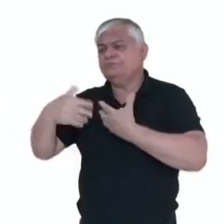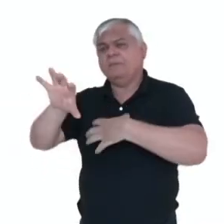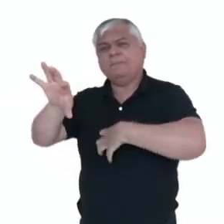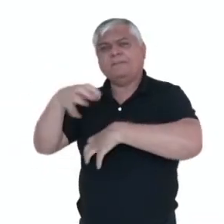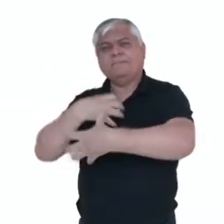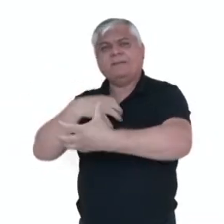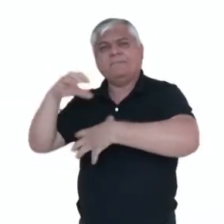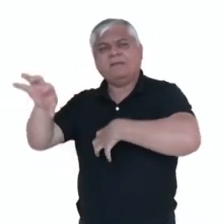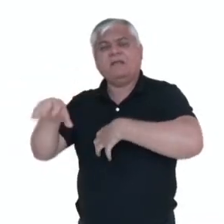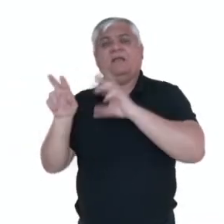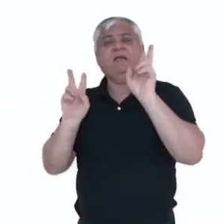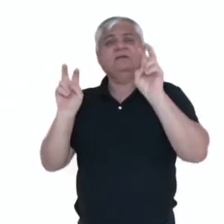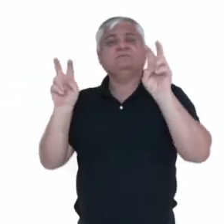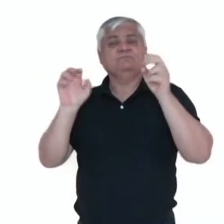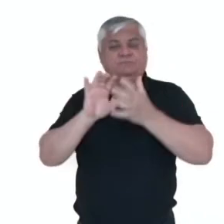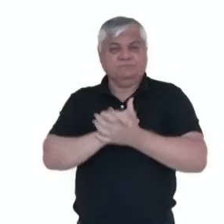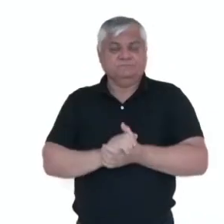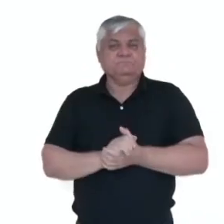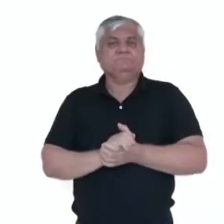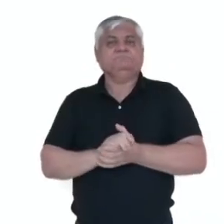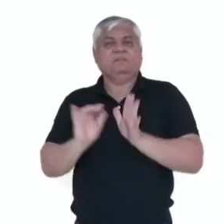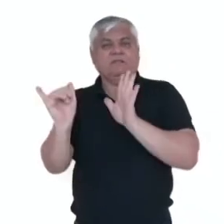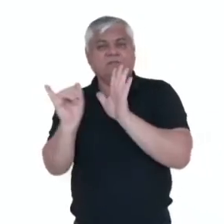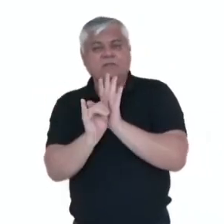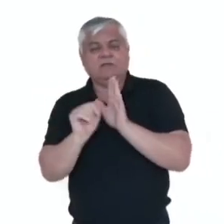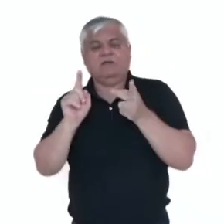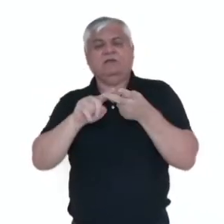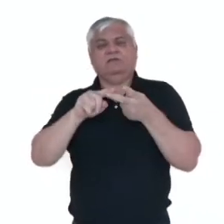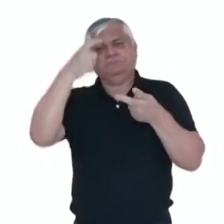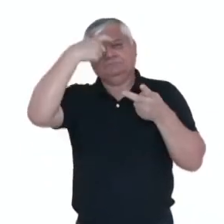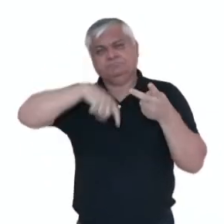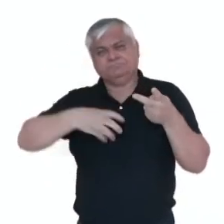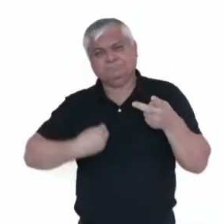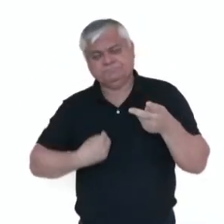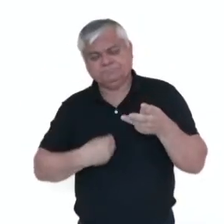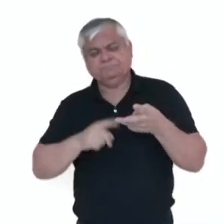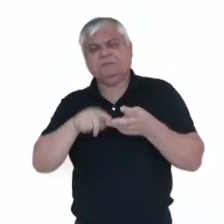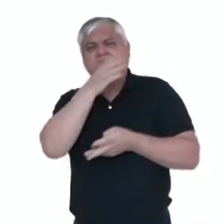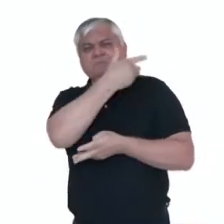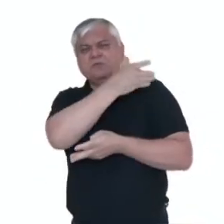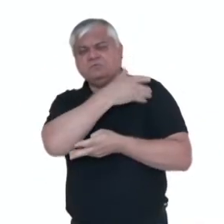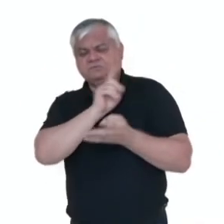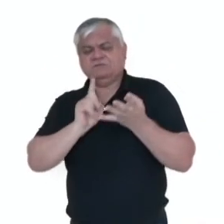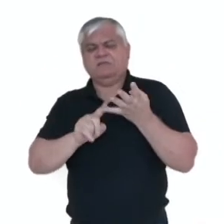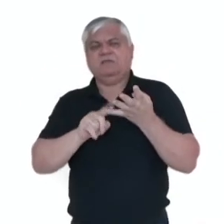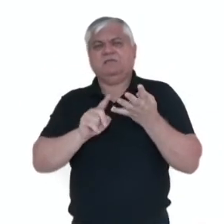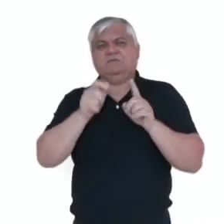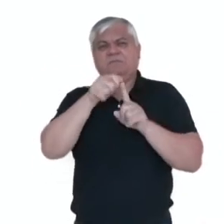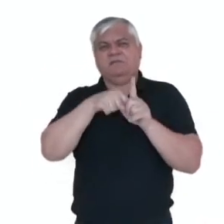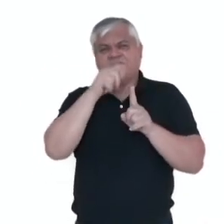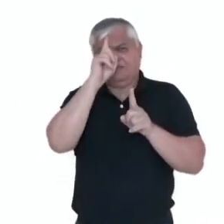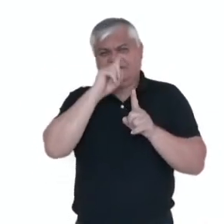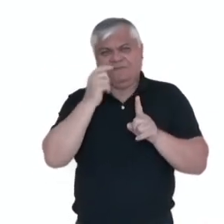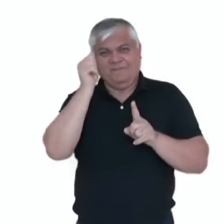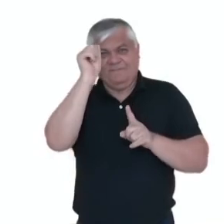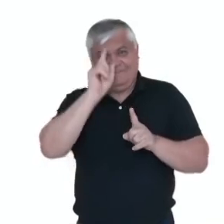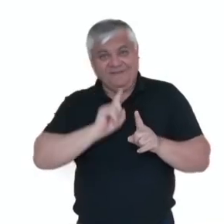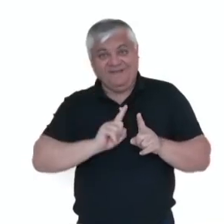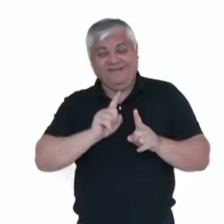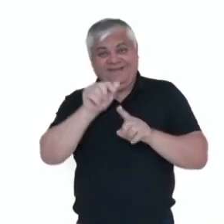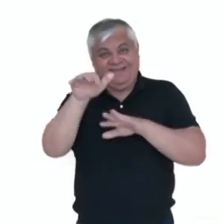os assuntos foram identidade, autobiografia, preconceito, Setembro Amarelo. Perceba